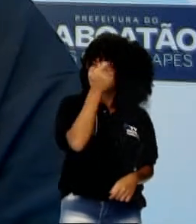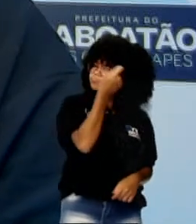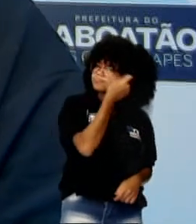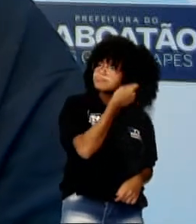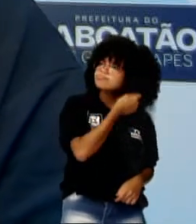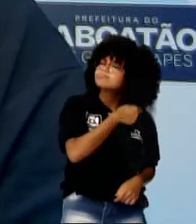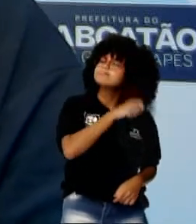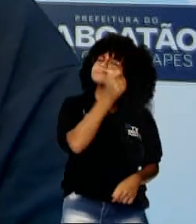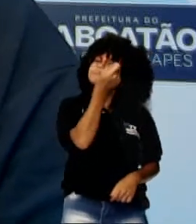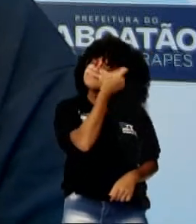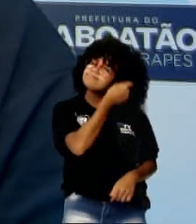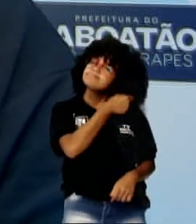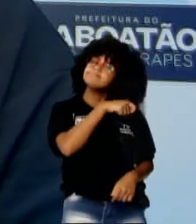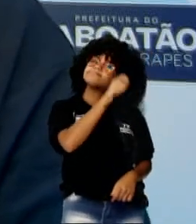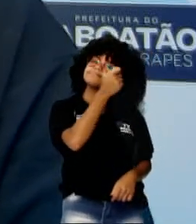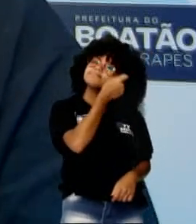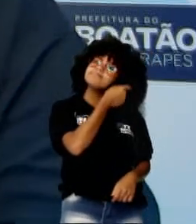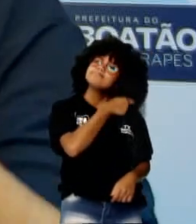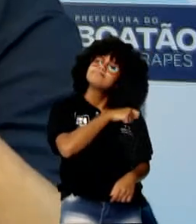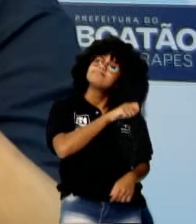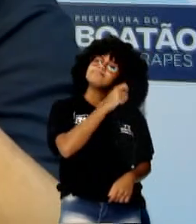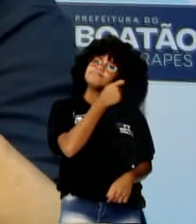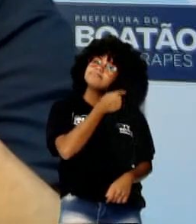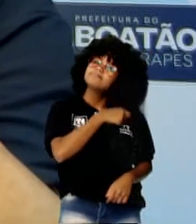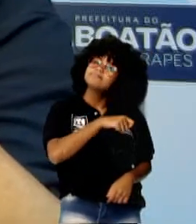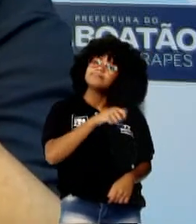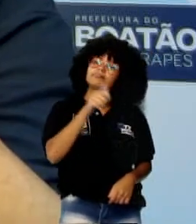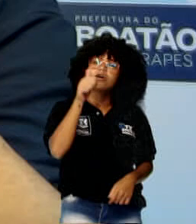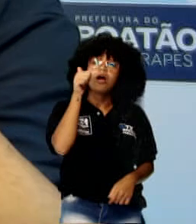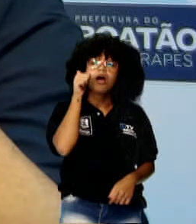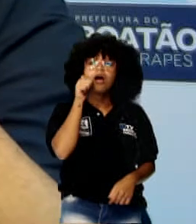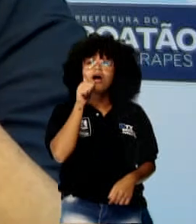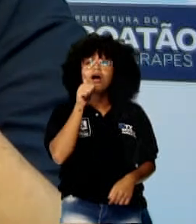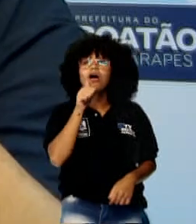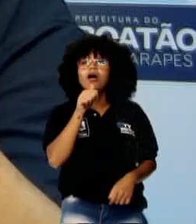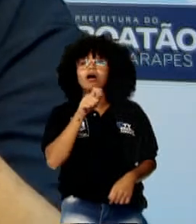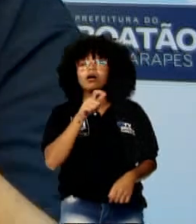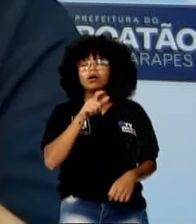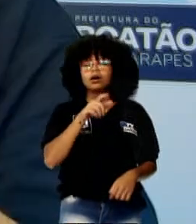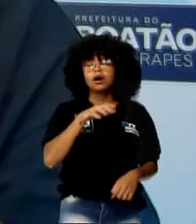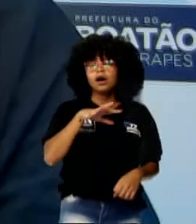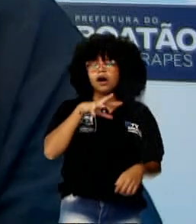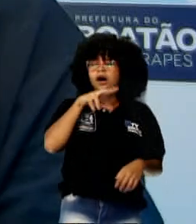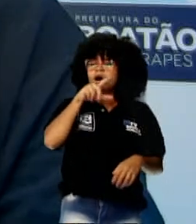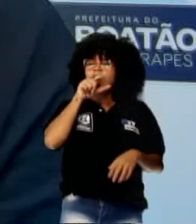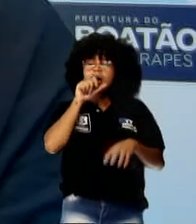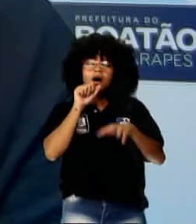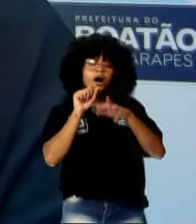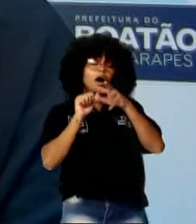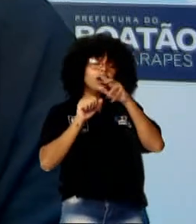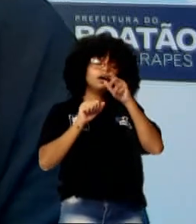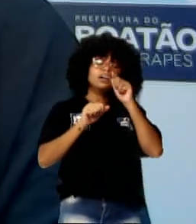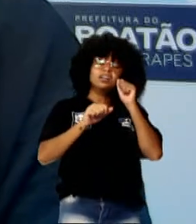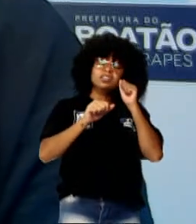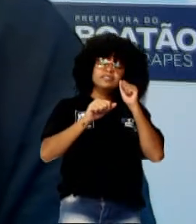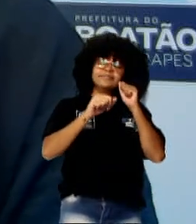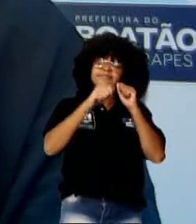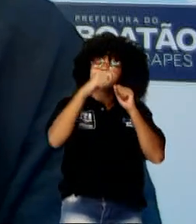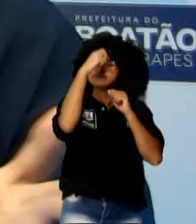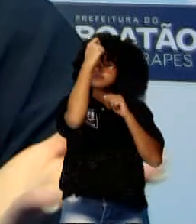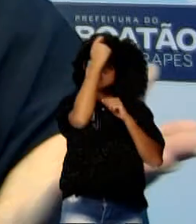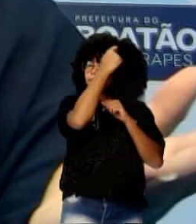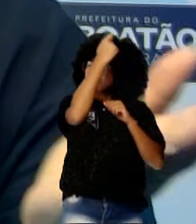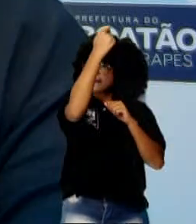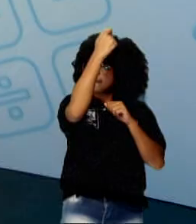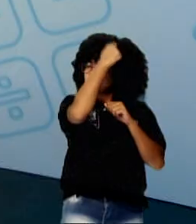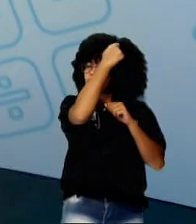foi penteando. A menina foi tendo um sono e ela encravou o pente na cabeça da Branca